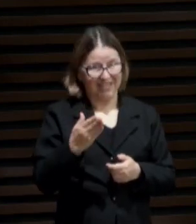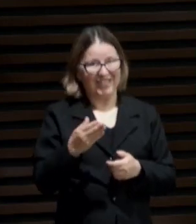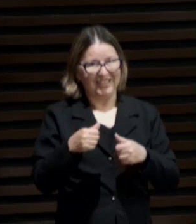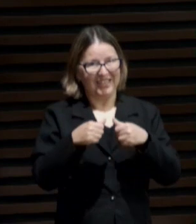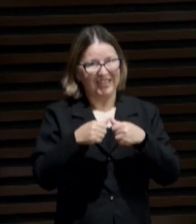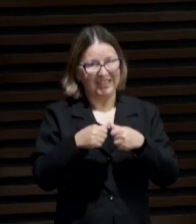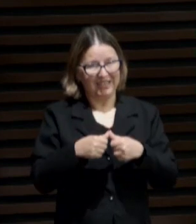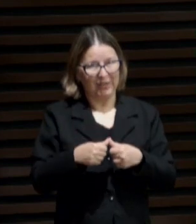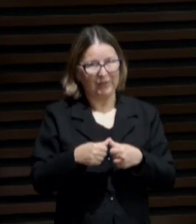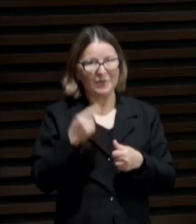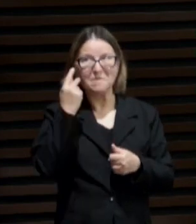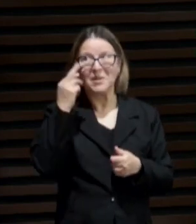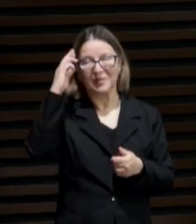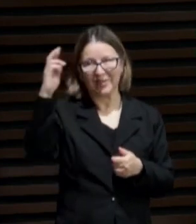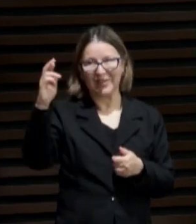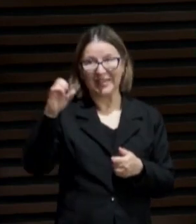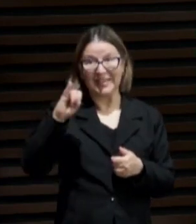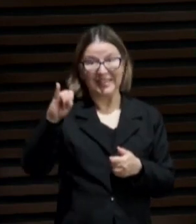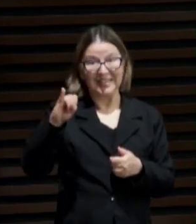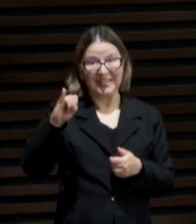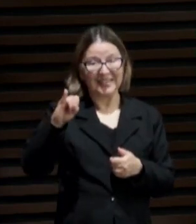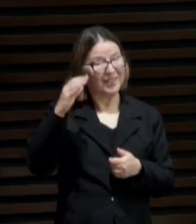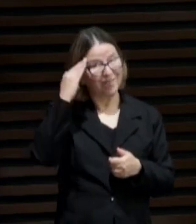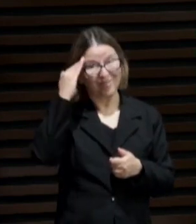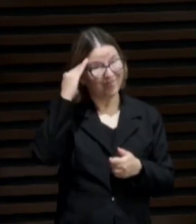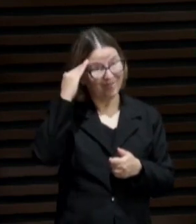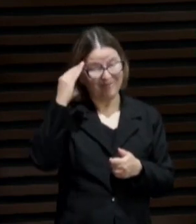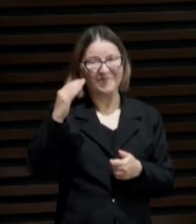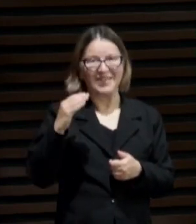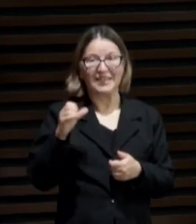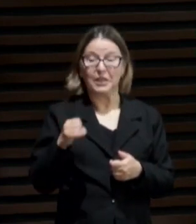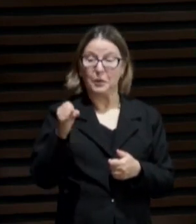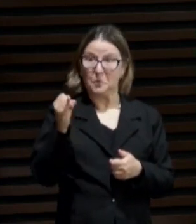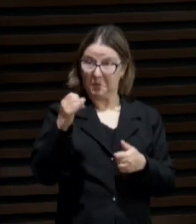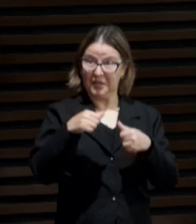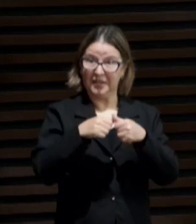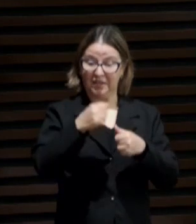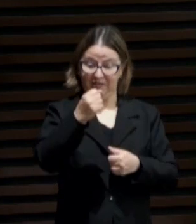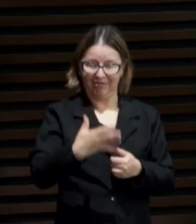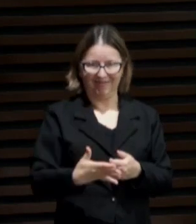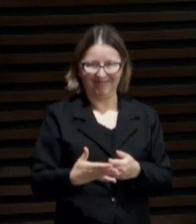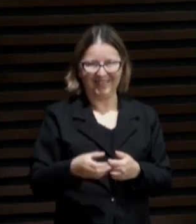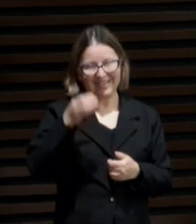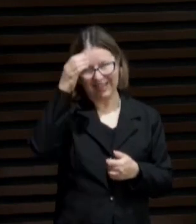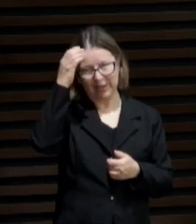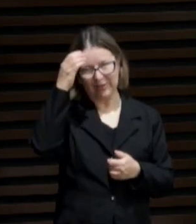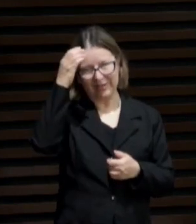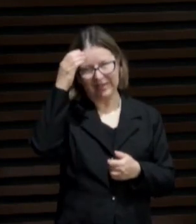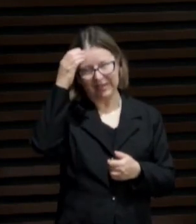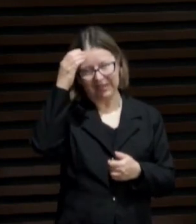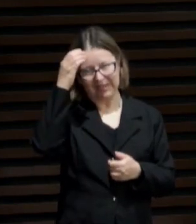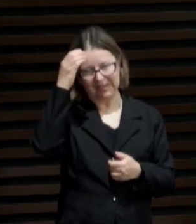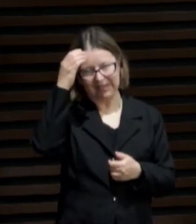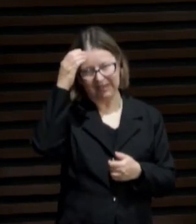convicção da importância do assunto e a consciência de que corre o